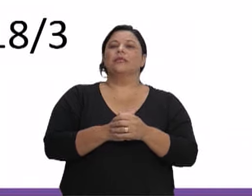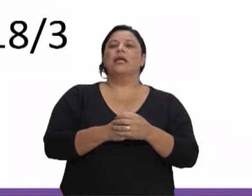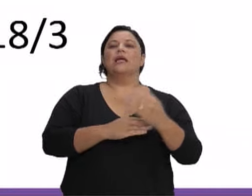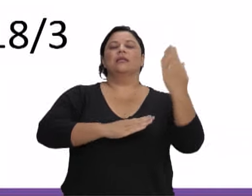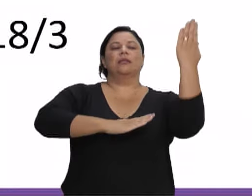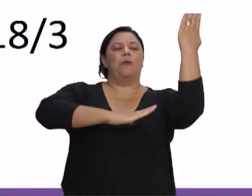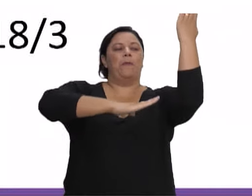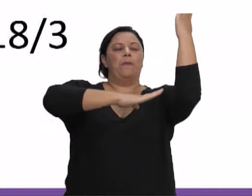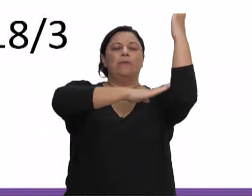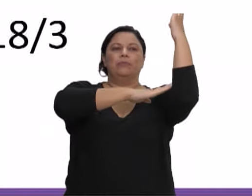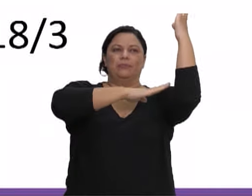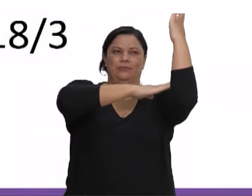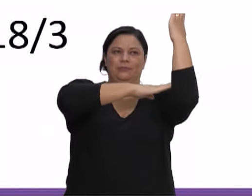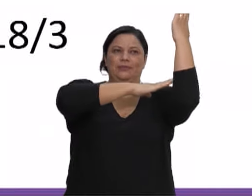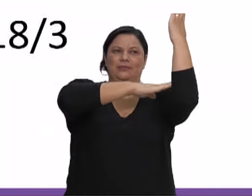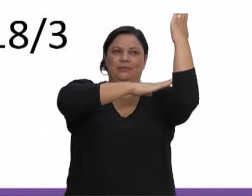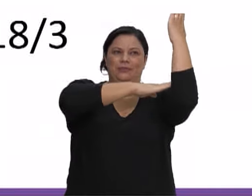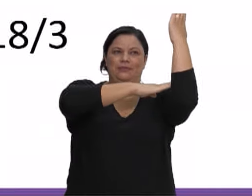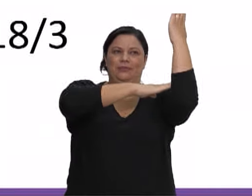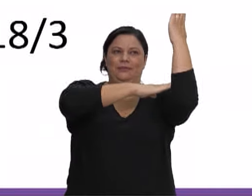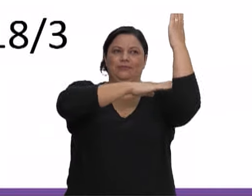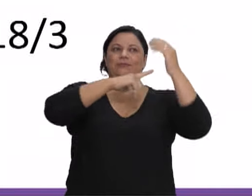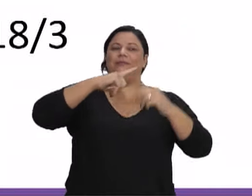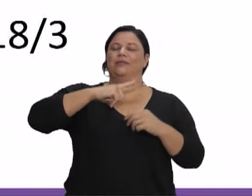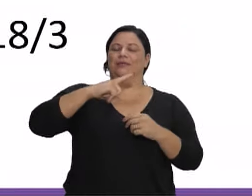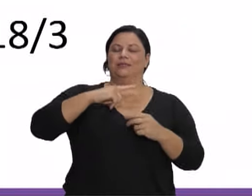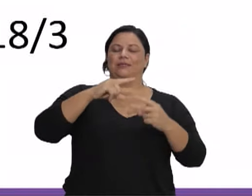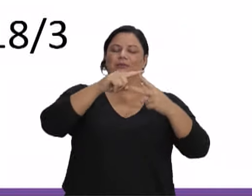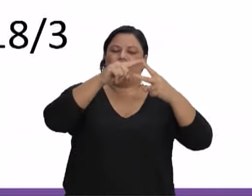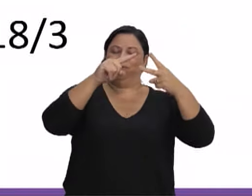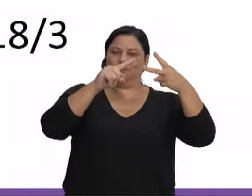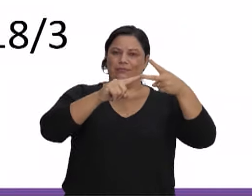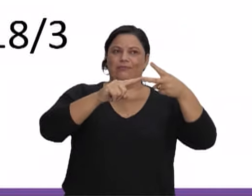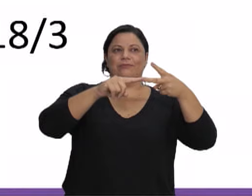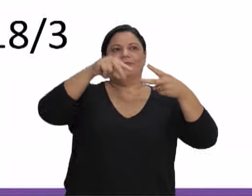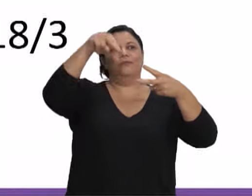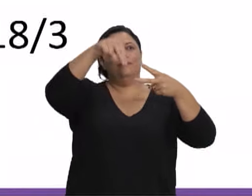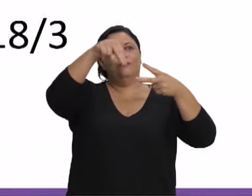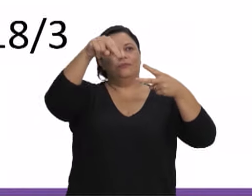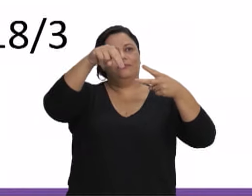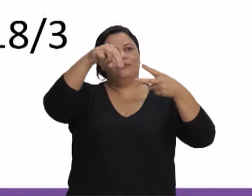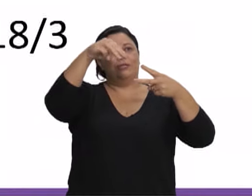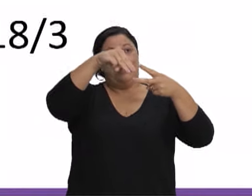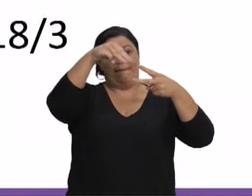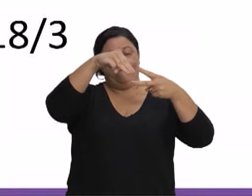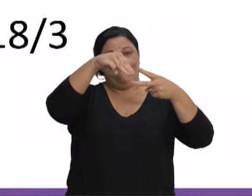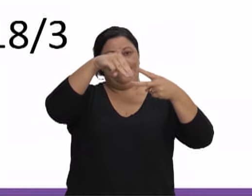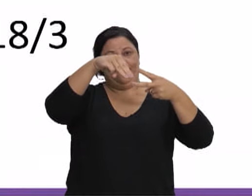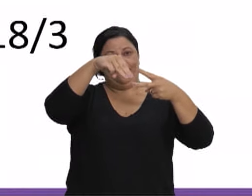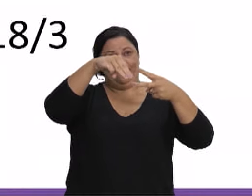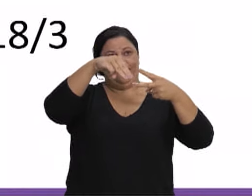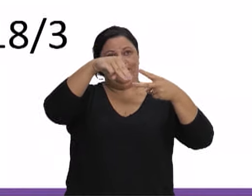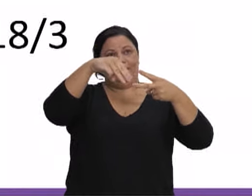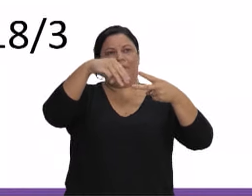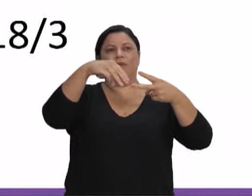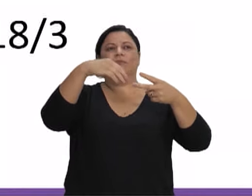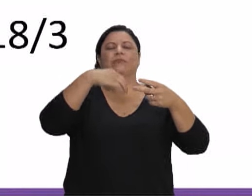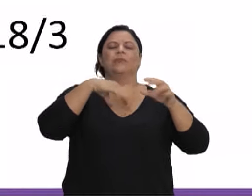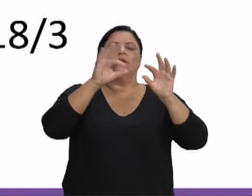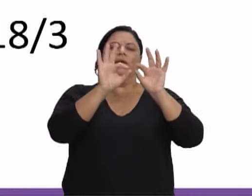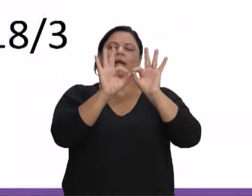que a distância do ponto P, M e 1, a reta de equação 3x